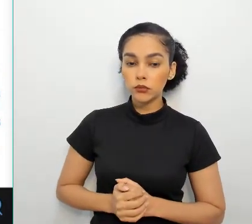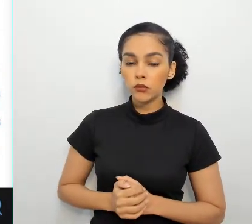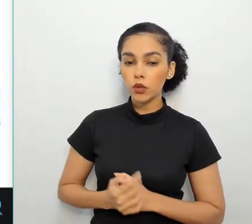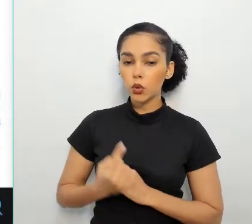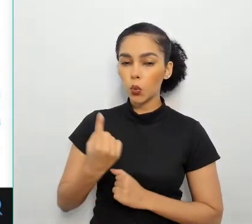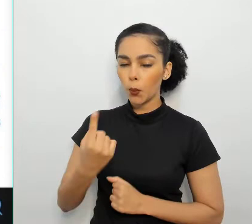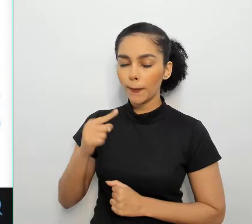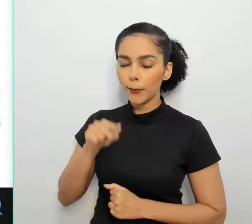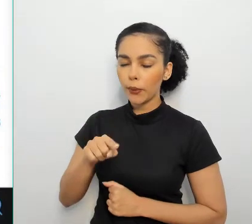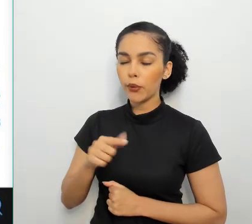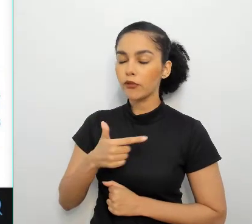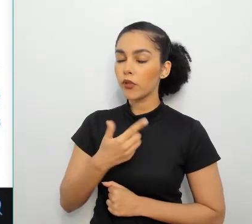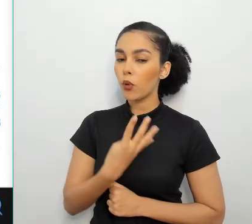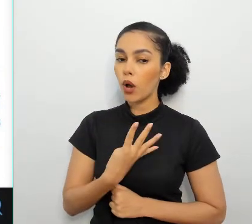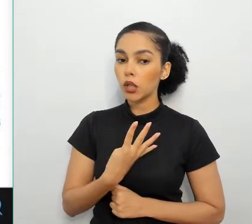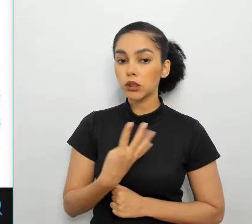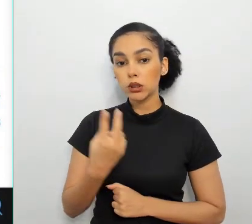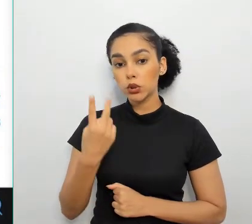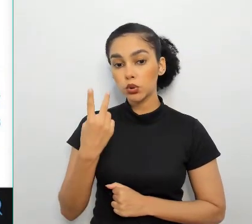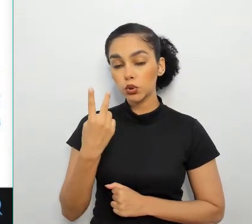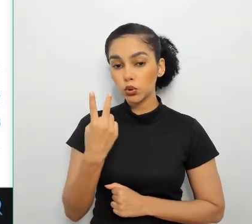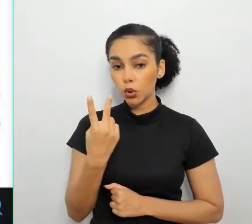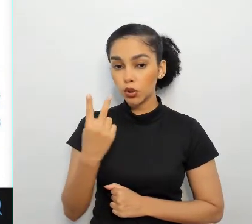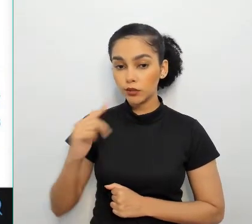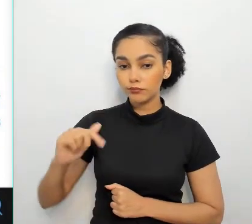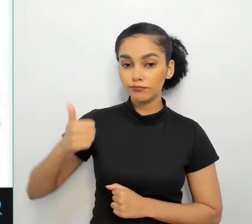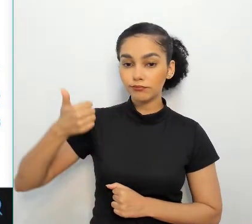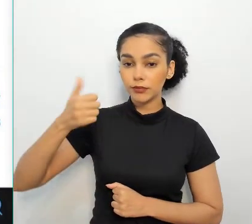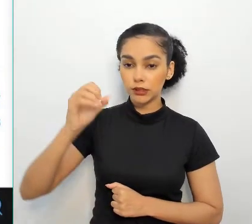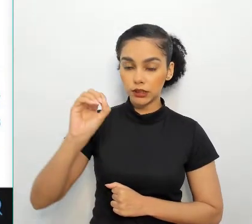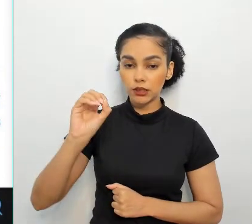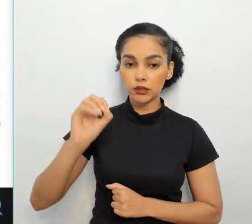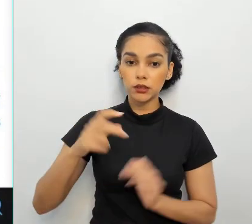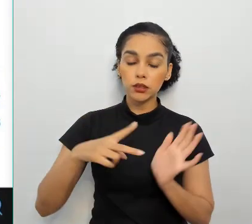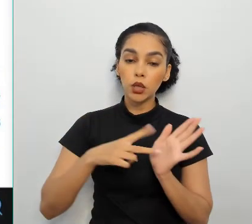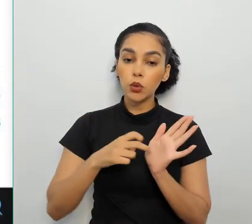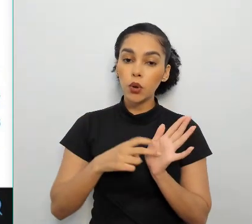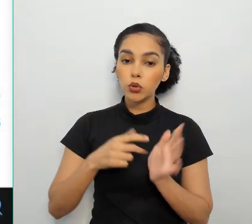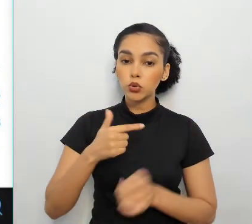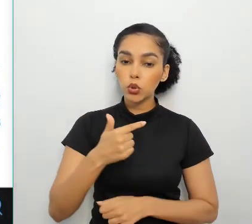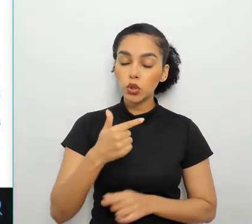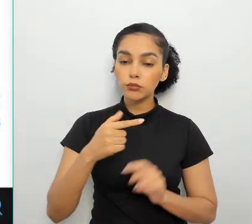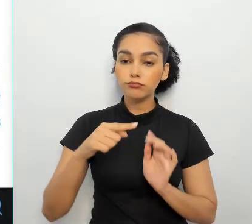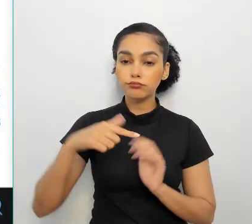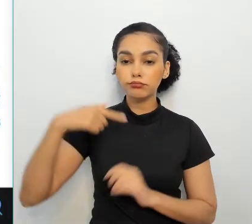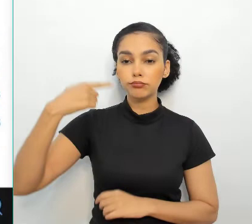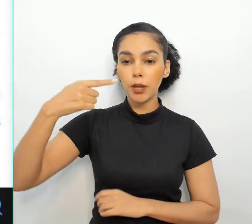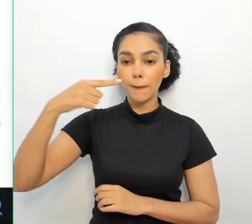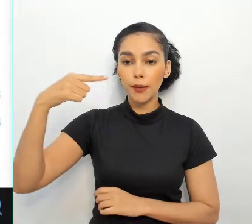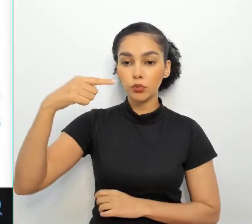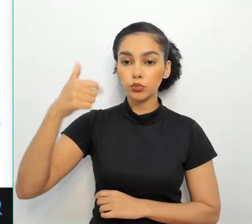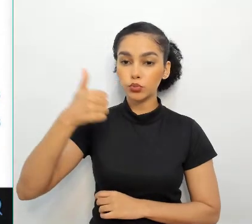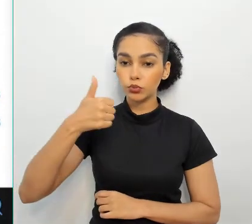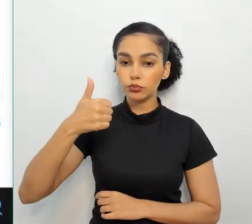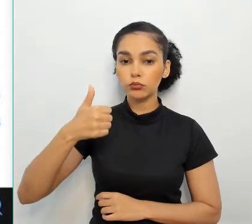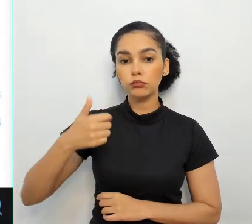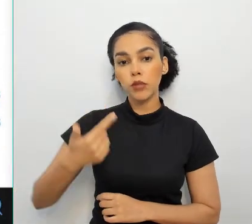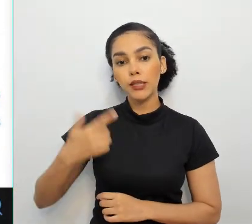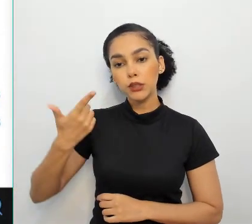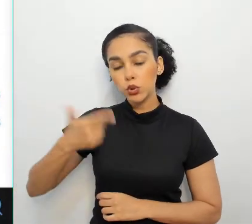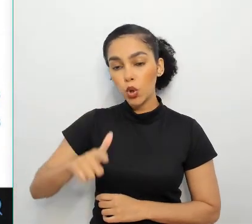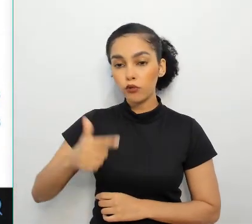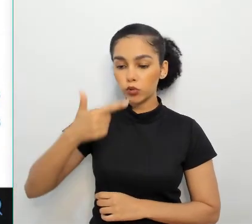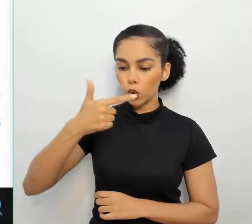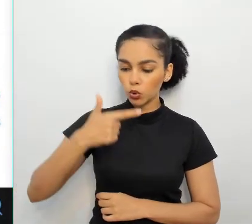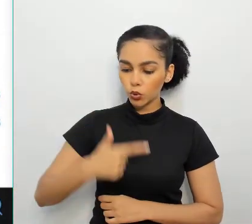10, que é o dobro de 512. Então, isso aqui, se você fizer, vai dar 2 elevado a menos 1. Observa a base, que é 2, subtrai os